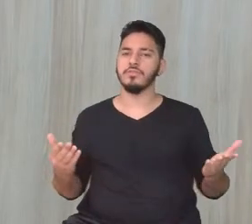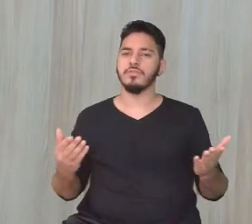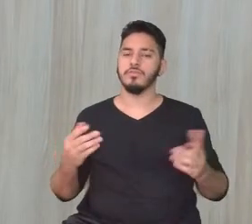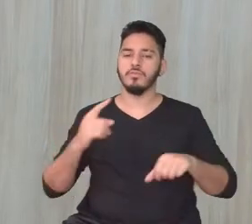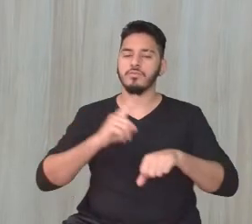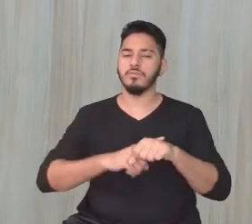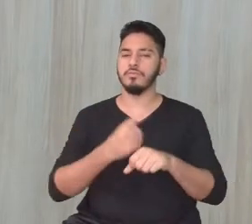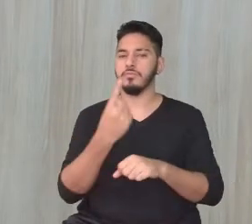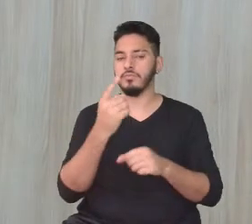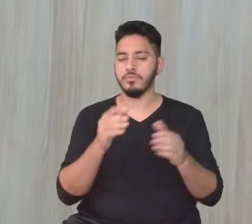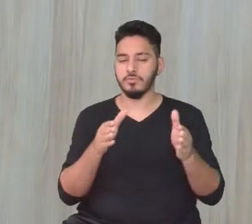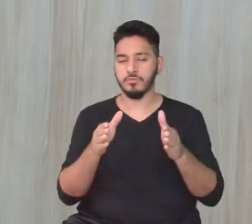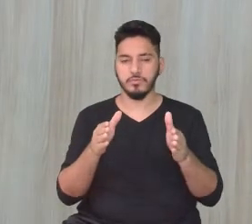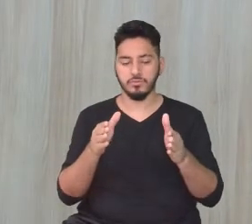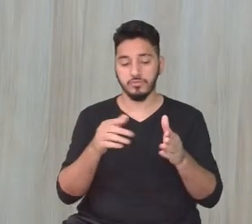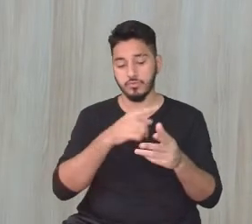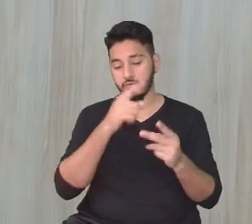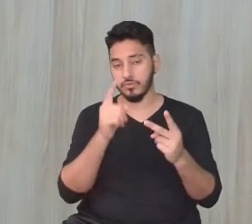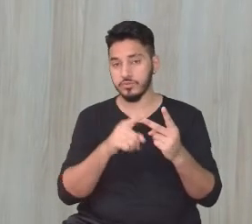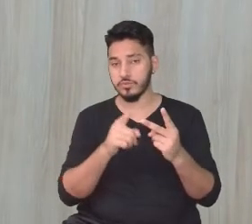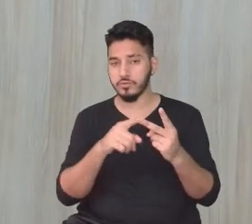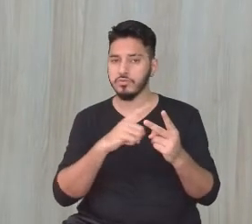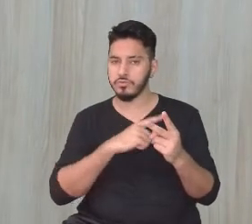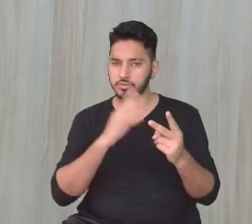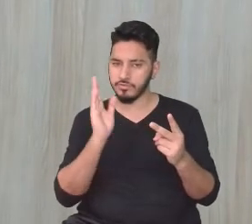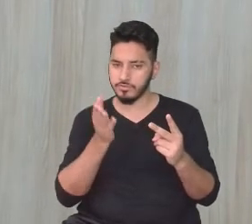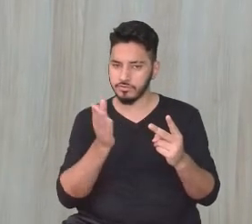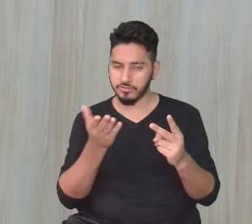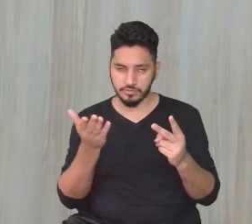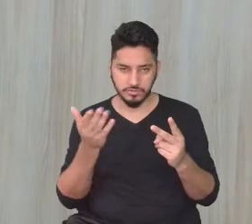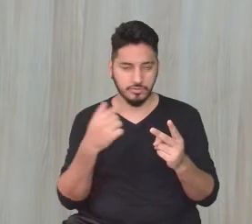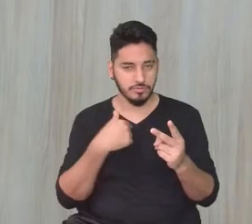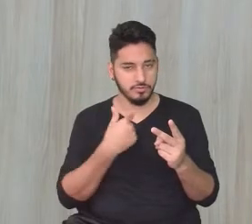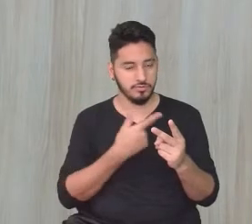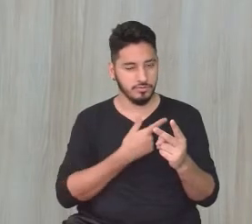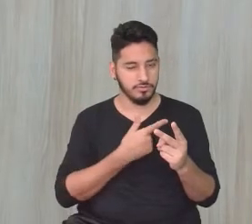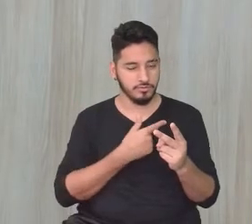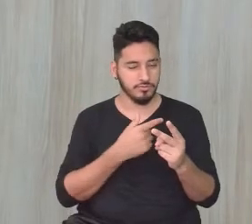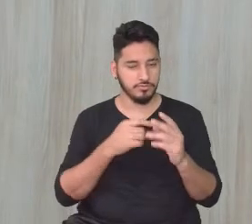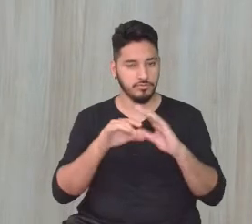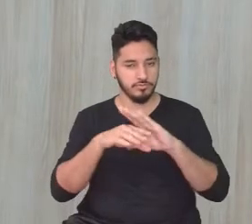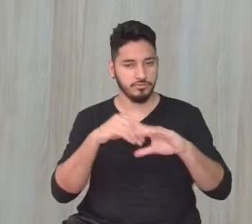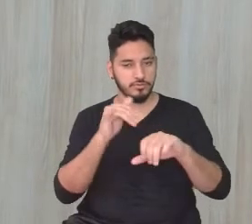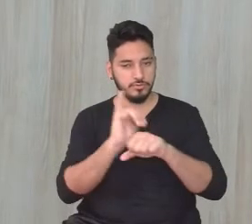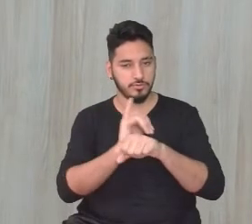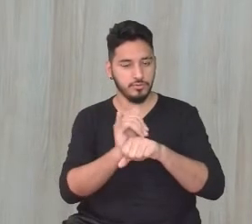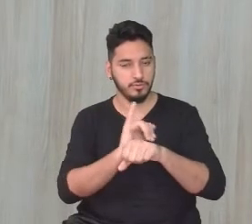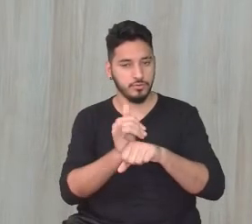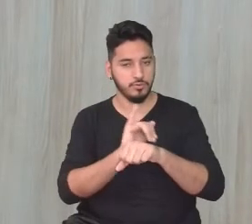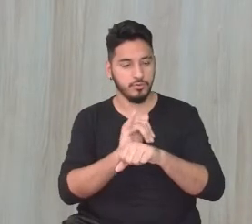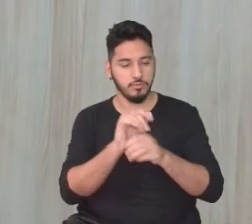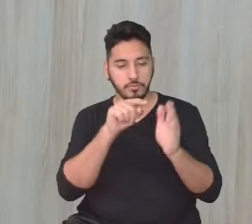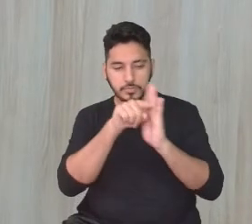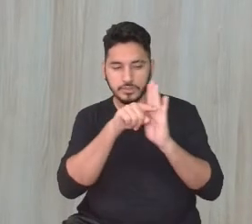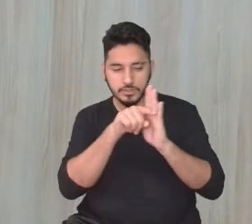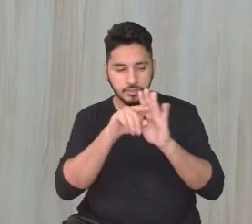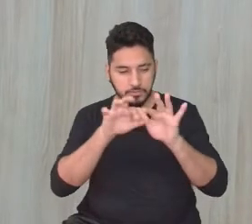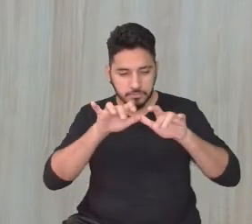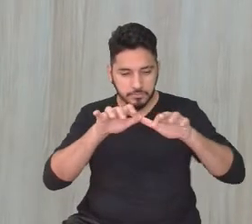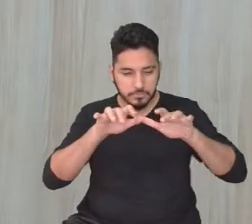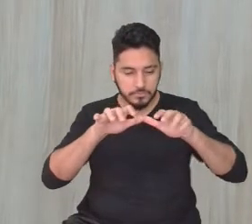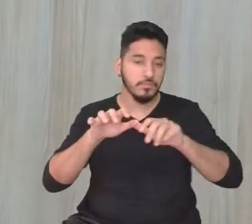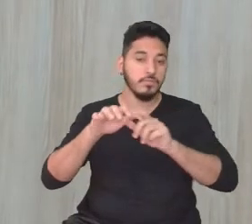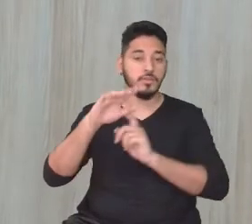primeiro modo em francia gente o segundo tem lá né nosso canal do YouTube você pesquisar lá eu do Ka Recife todos